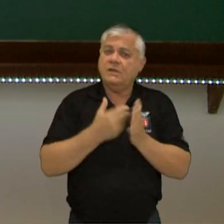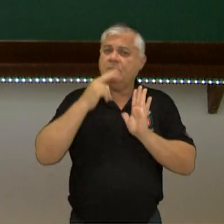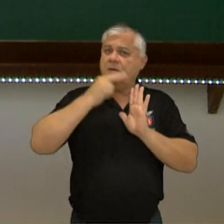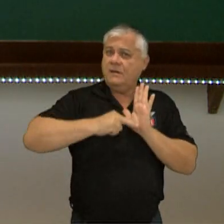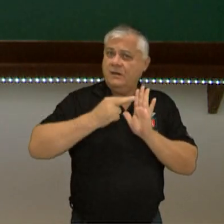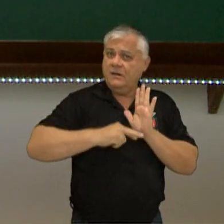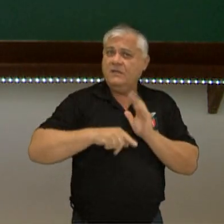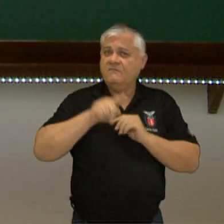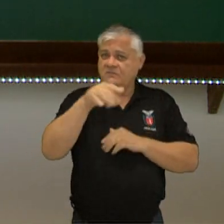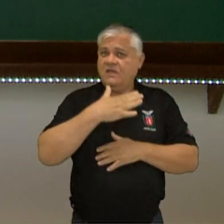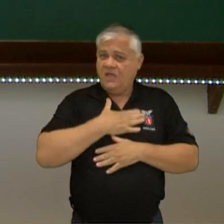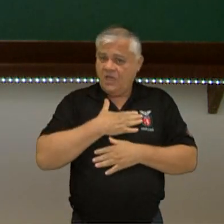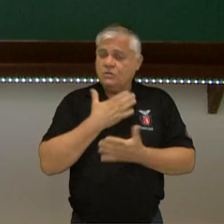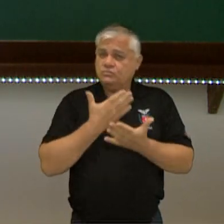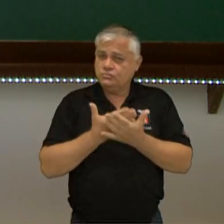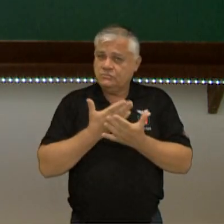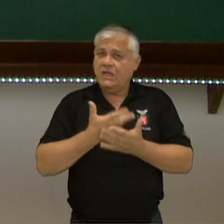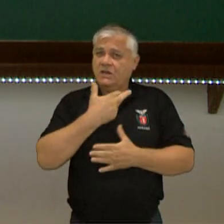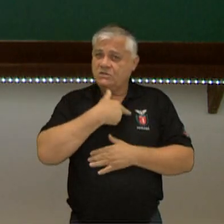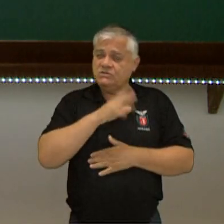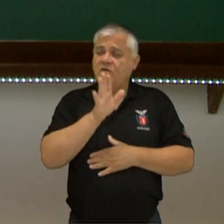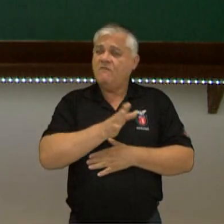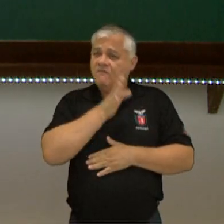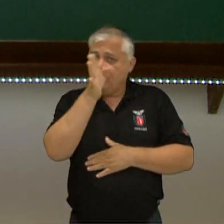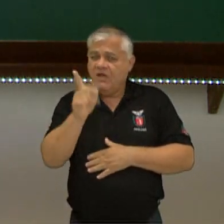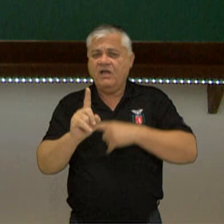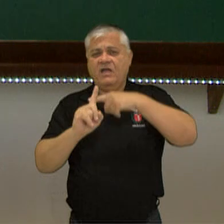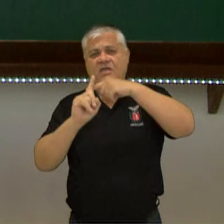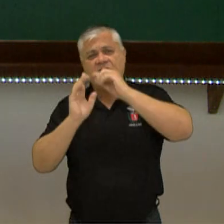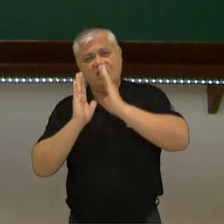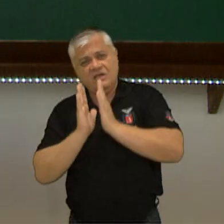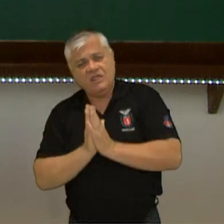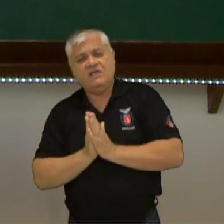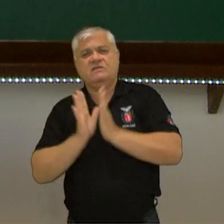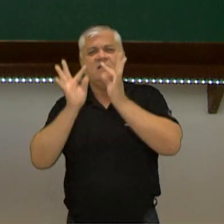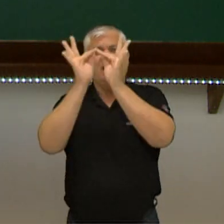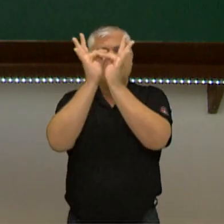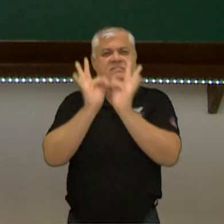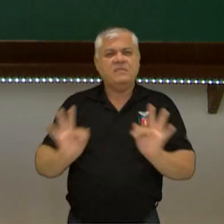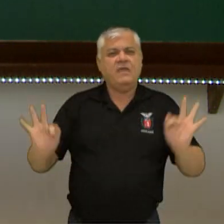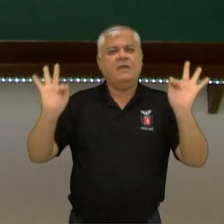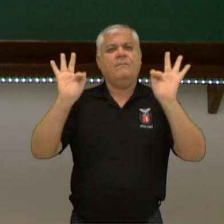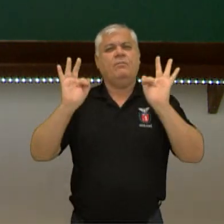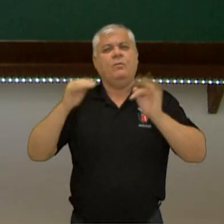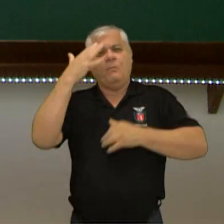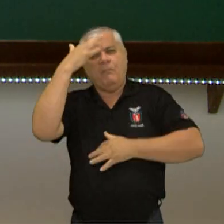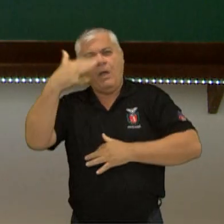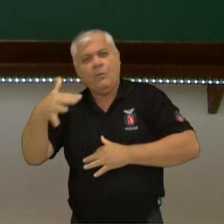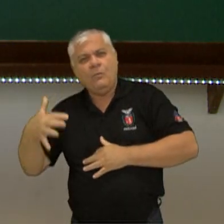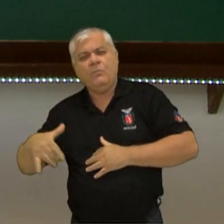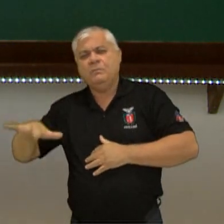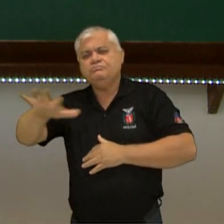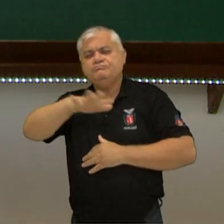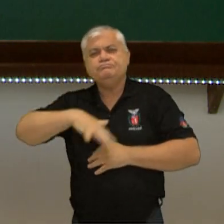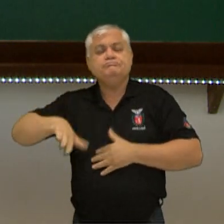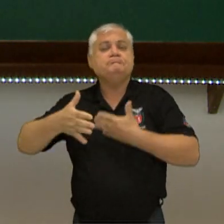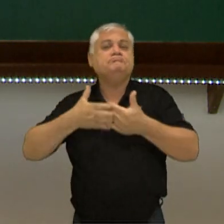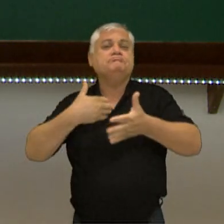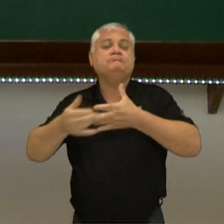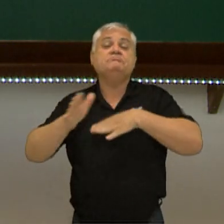na igreja, na mesquita, na sinagoga, no templo, no terreiro, aonde vocês optarem. As nossas aulas